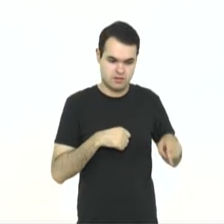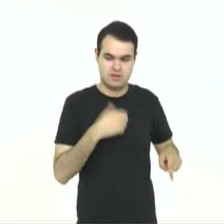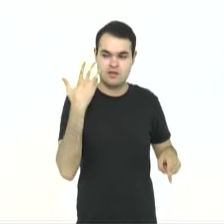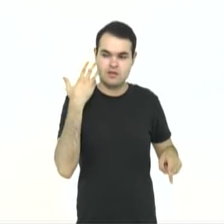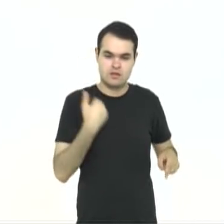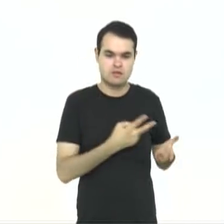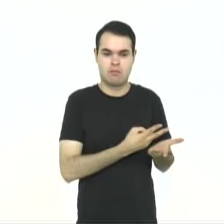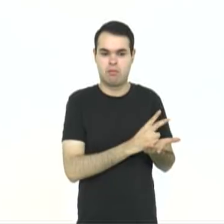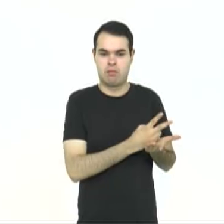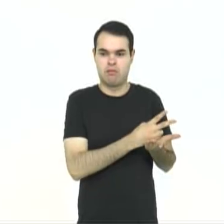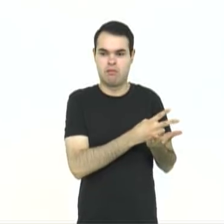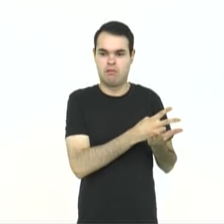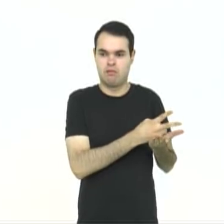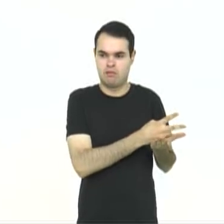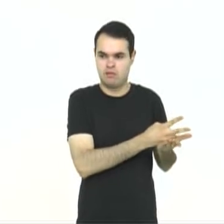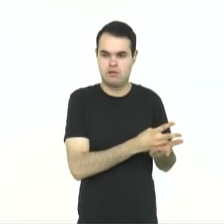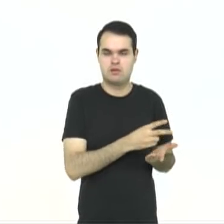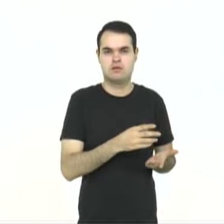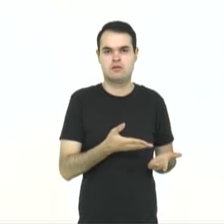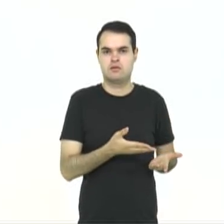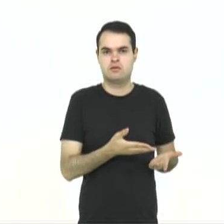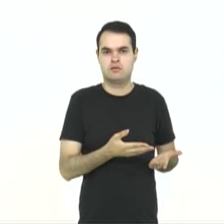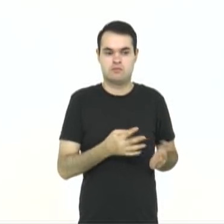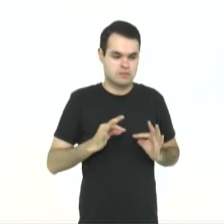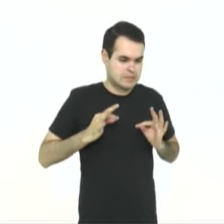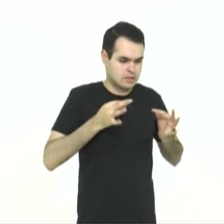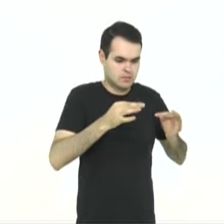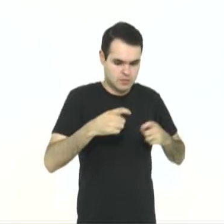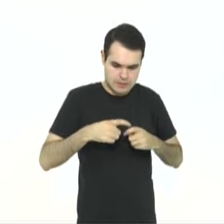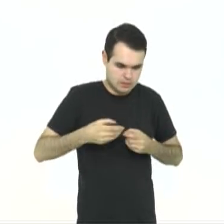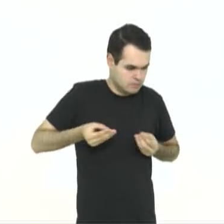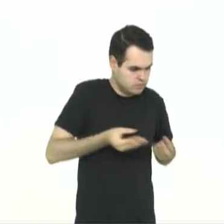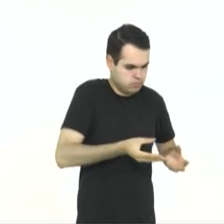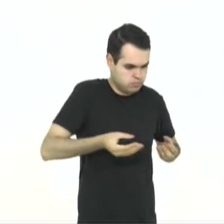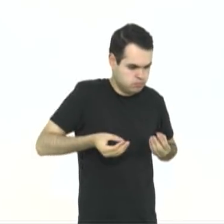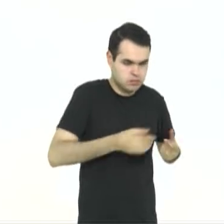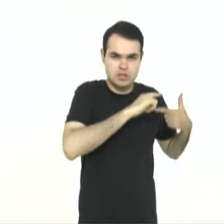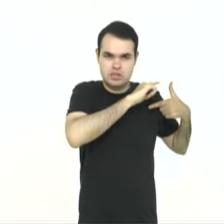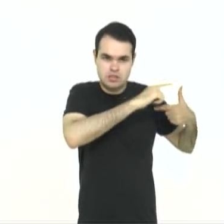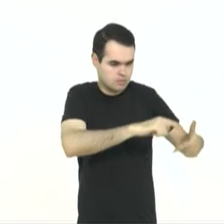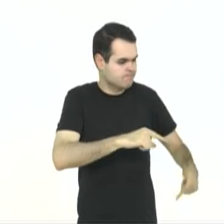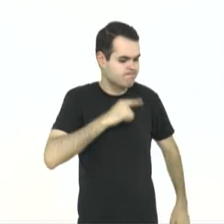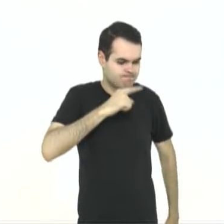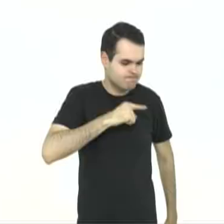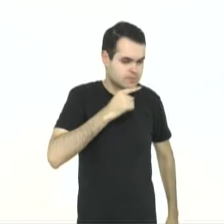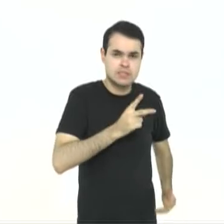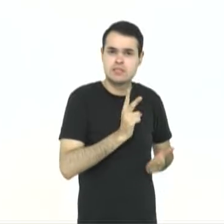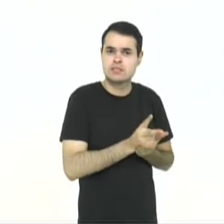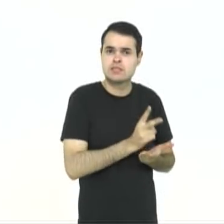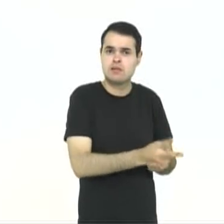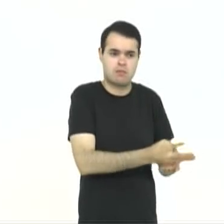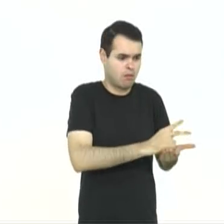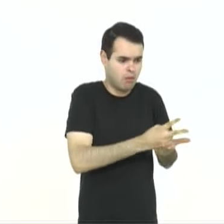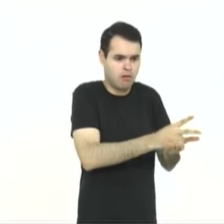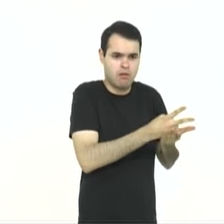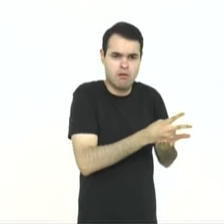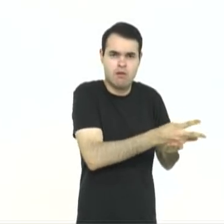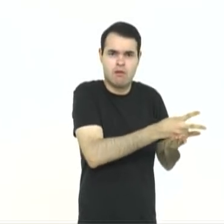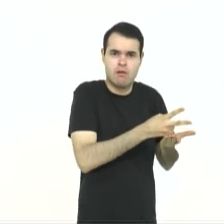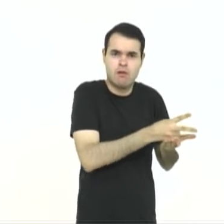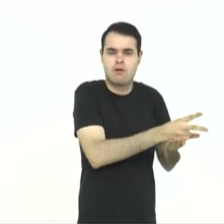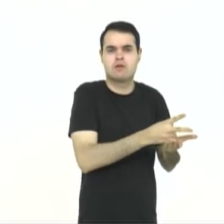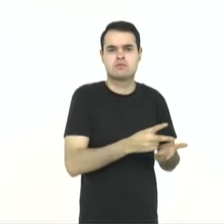reage mais aos tratamentos convencionais oferecidos e tem crises constantemente. Li a respeito